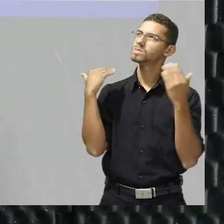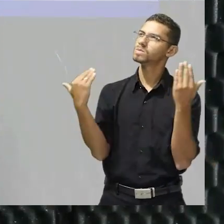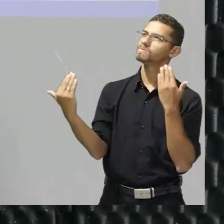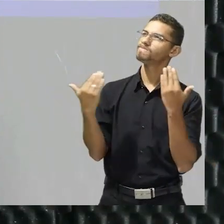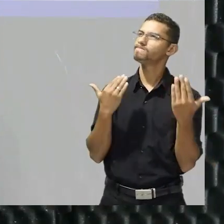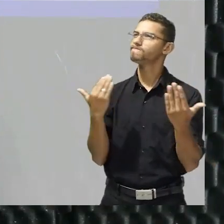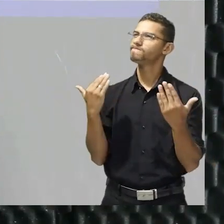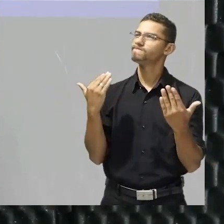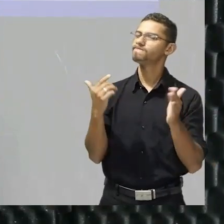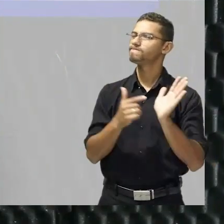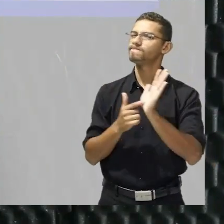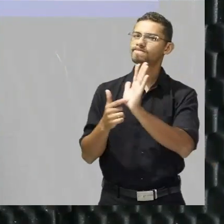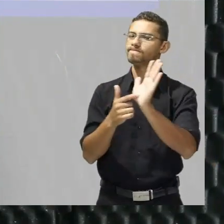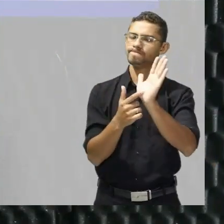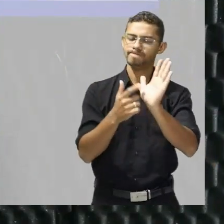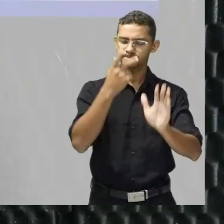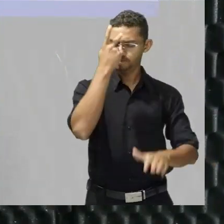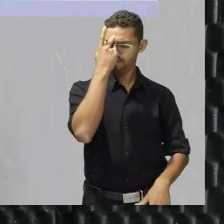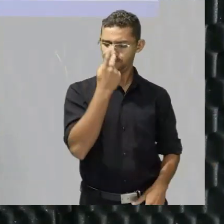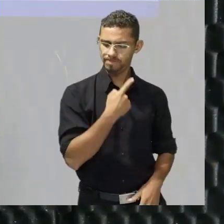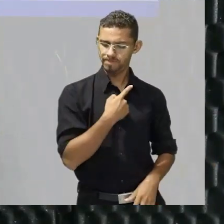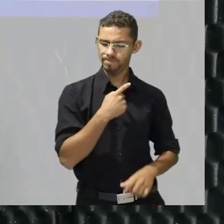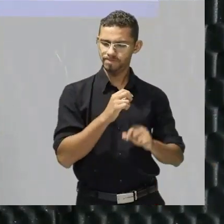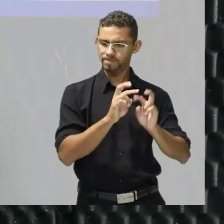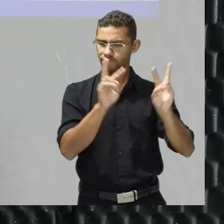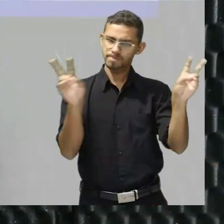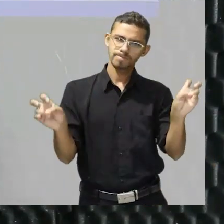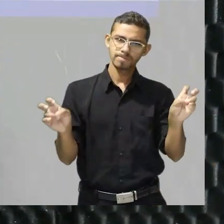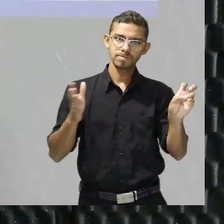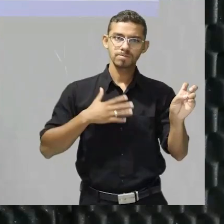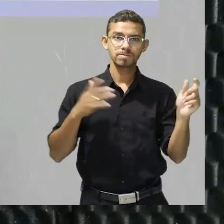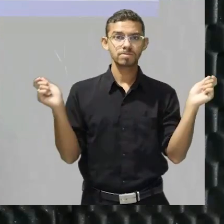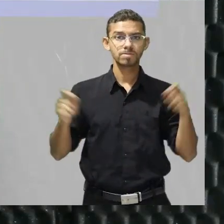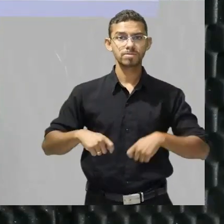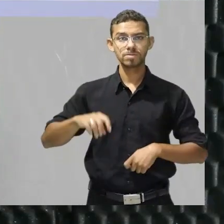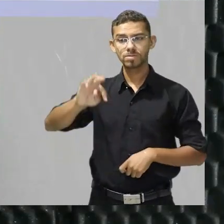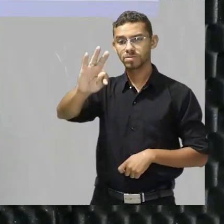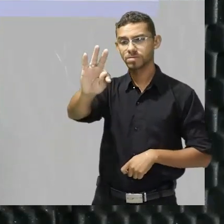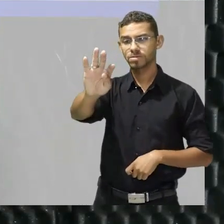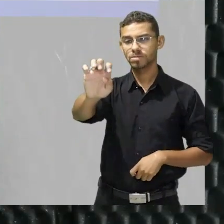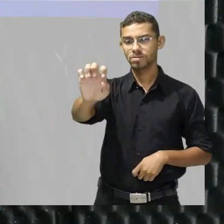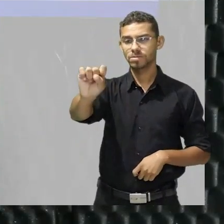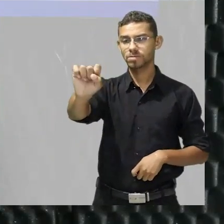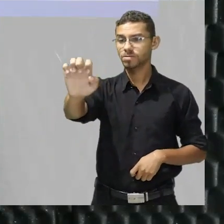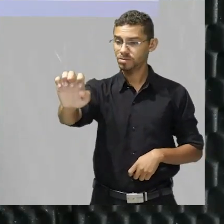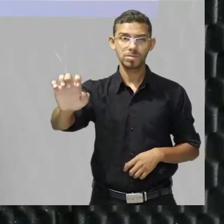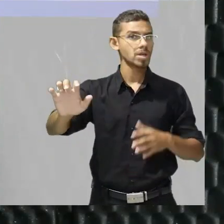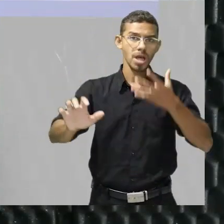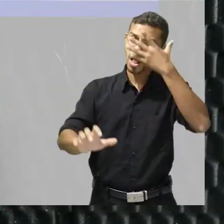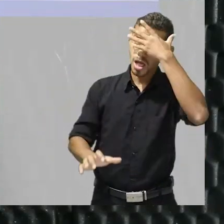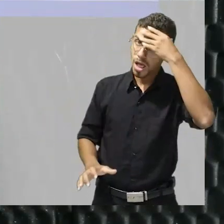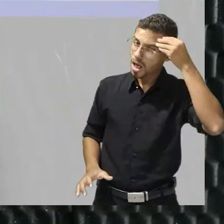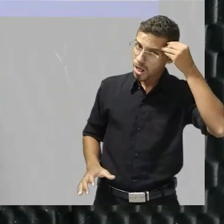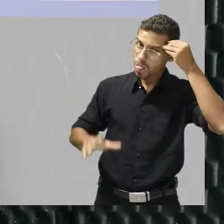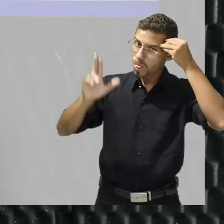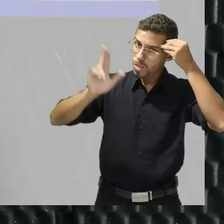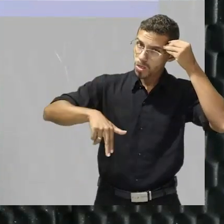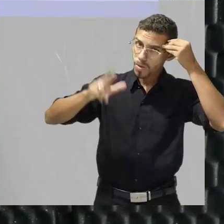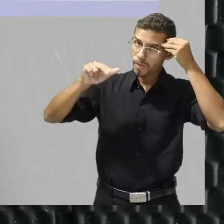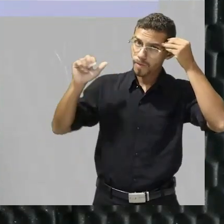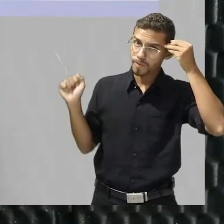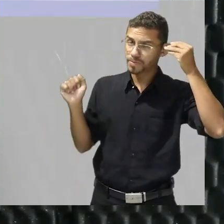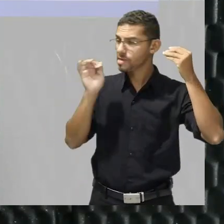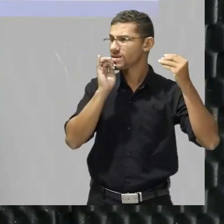você vai apresentar esse tema e claro definir a sua tese não pode esquecer turma se você